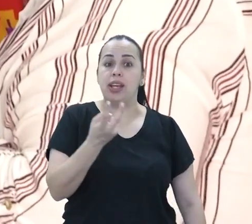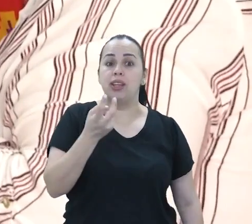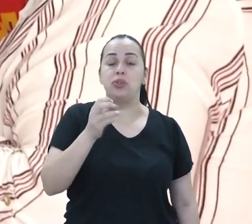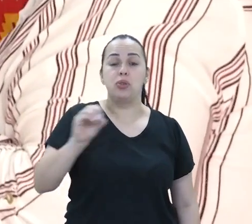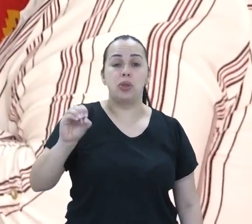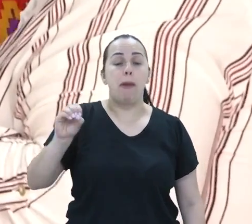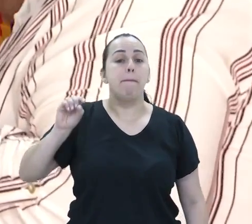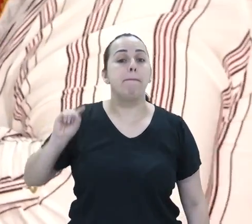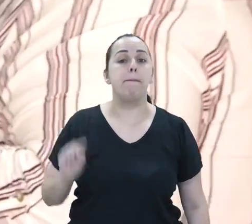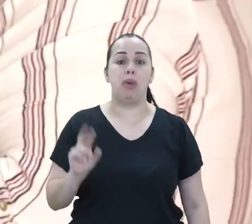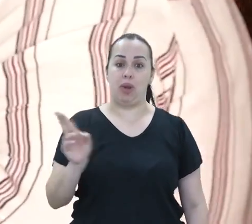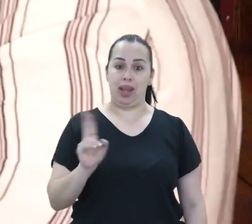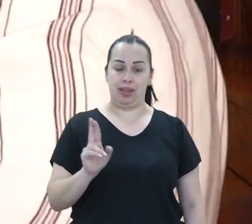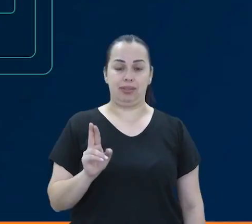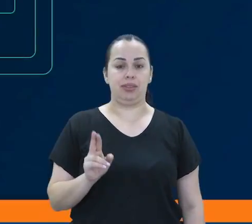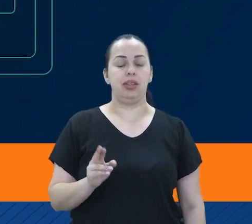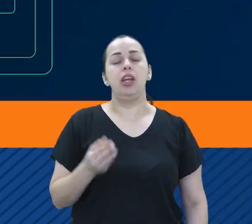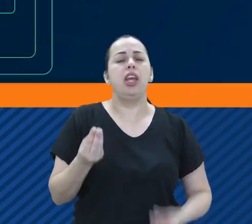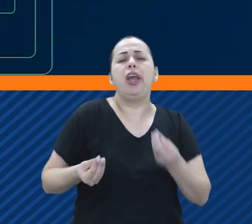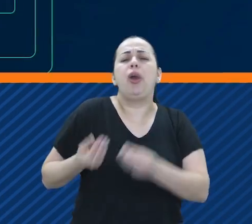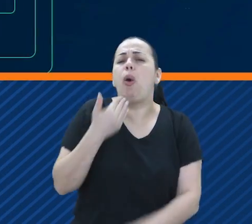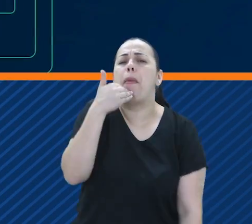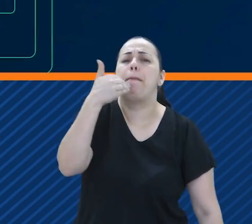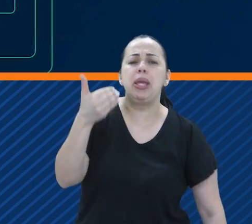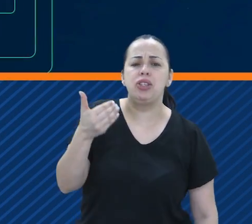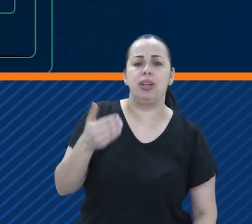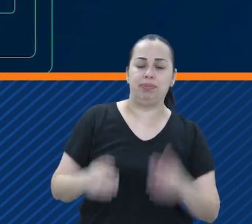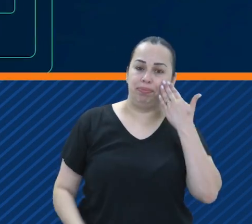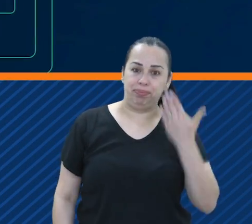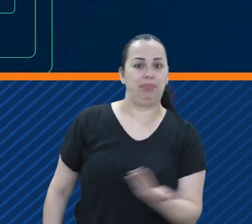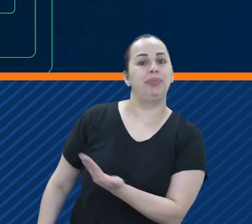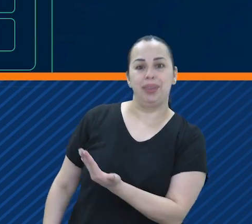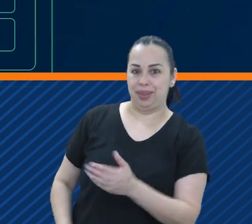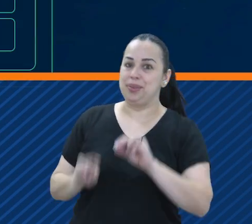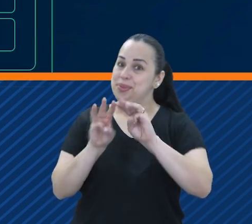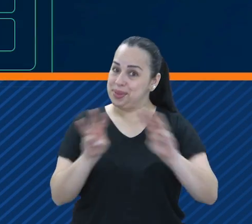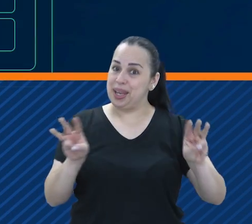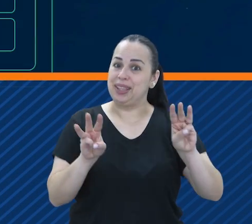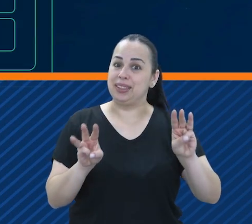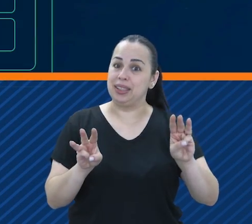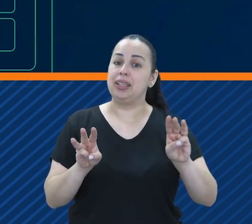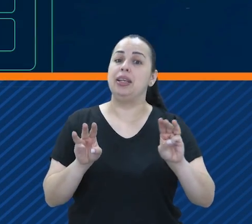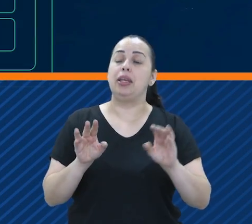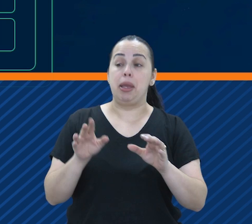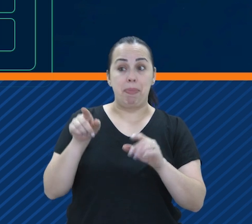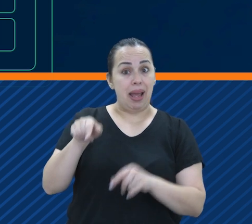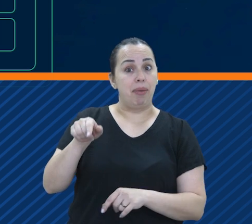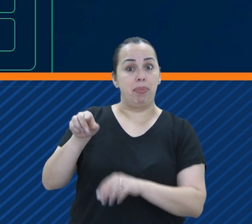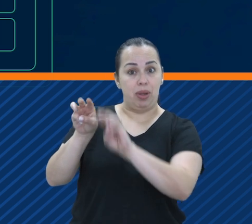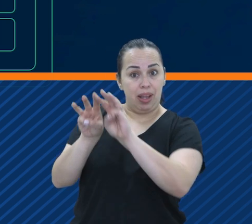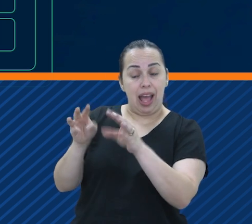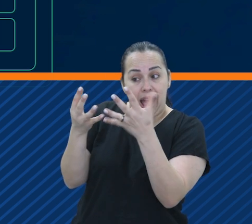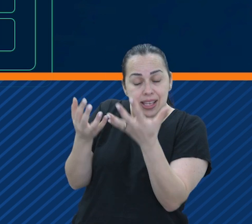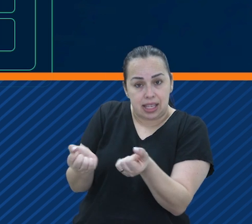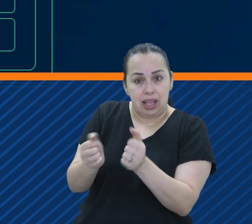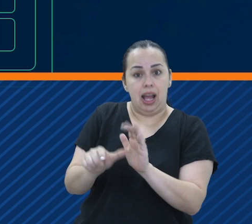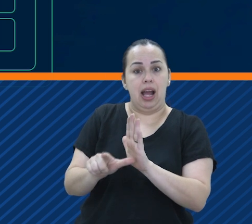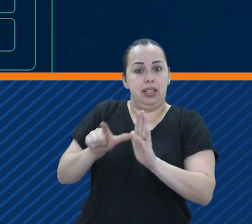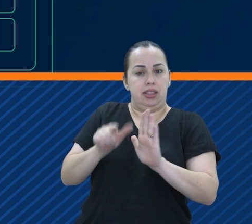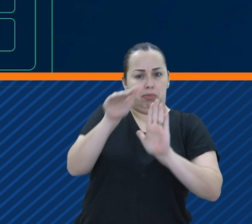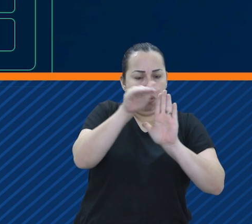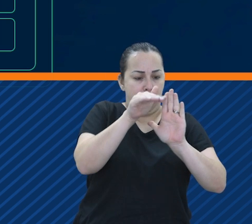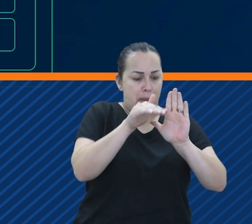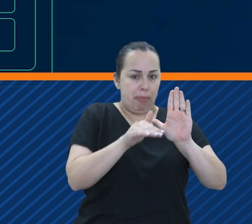até R$200 mil. A solicitação do recurso é feita no site Desenvolve SP. E para que